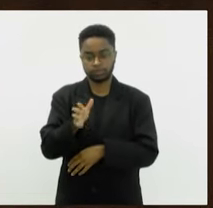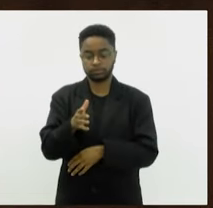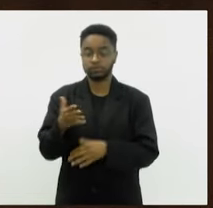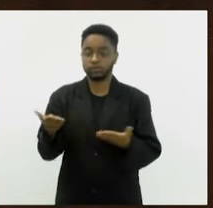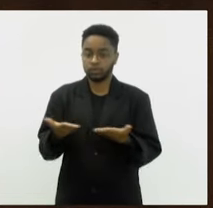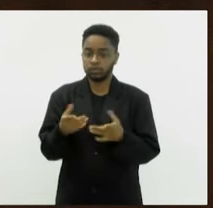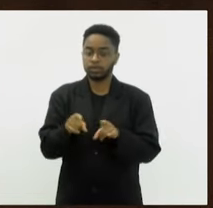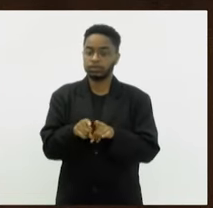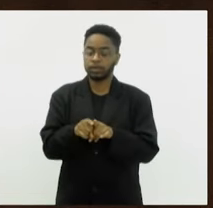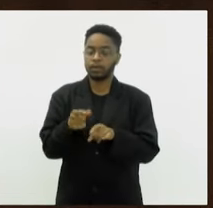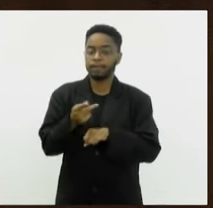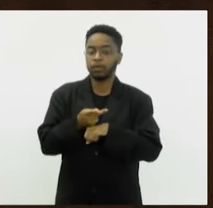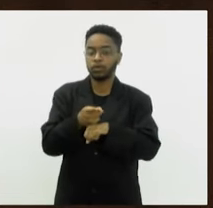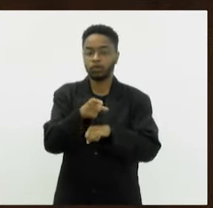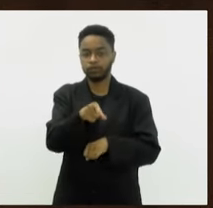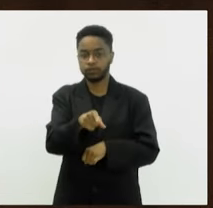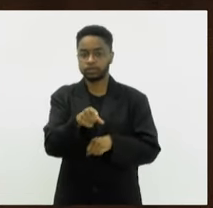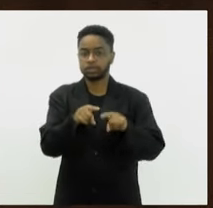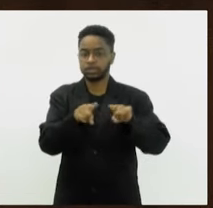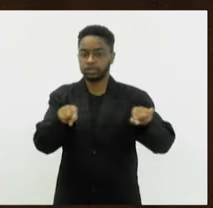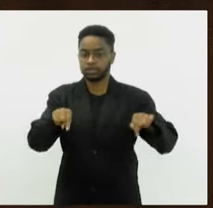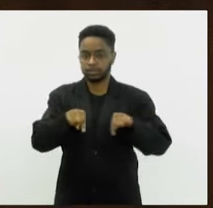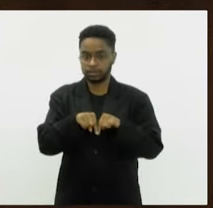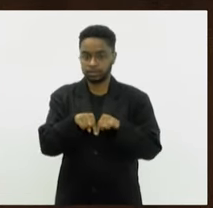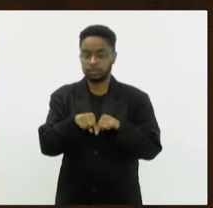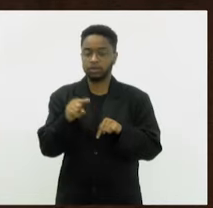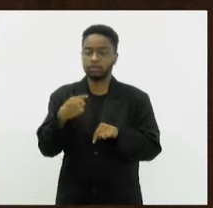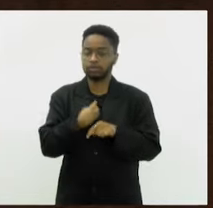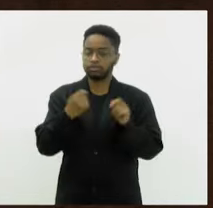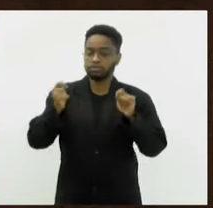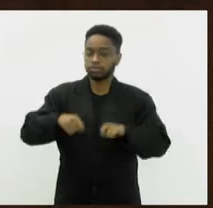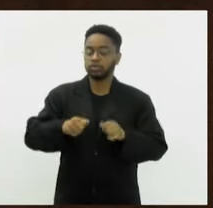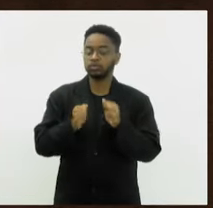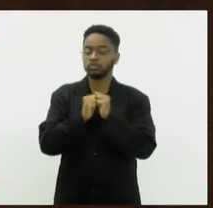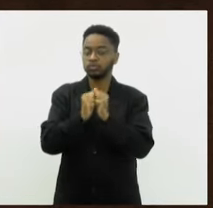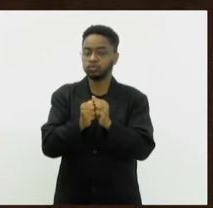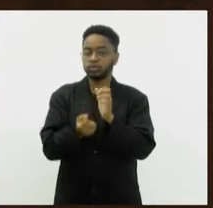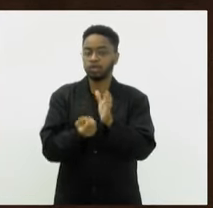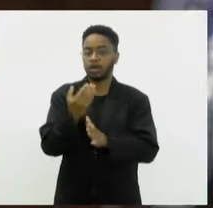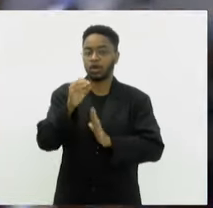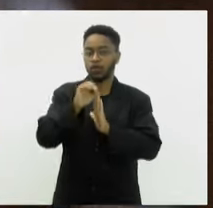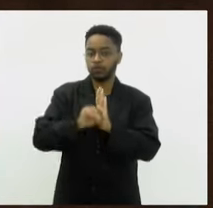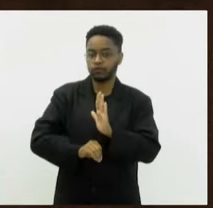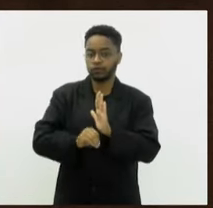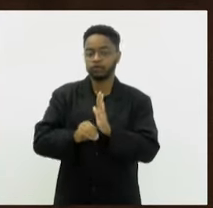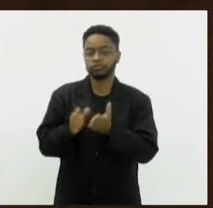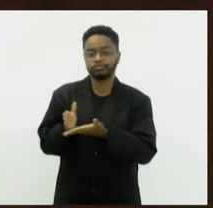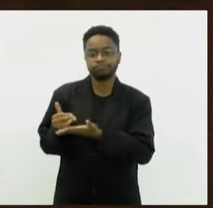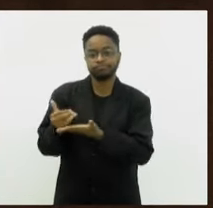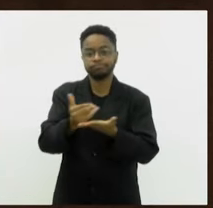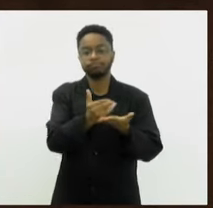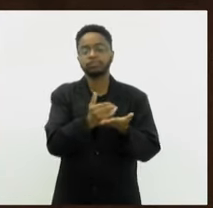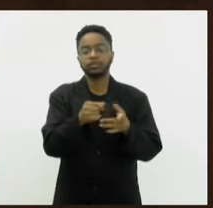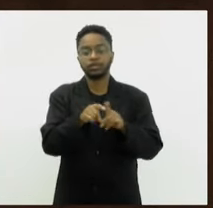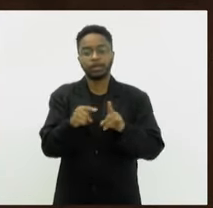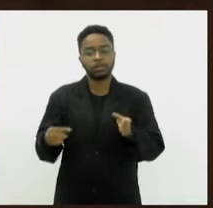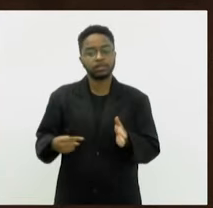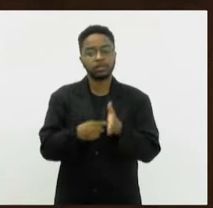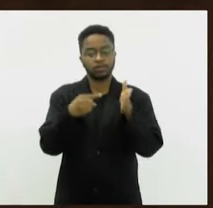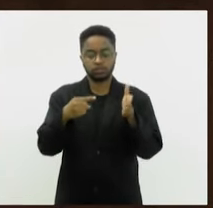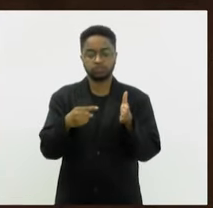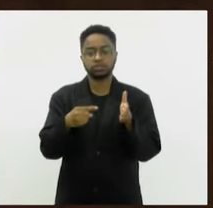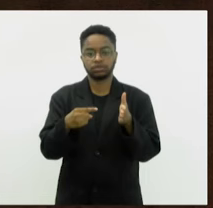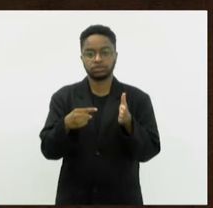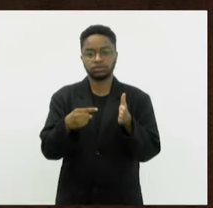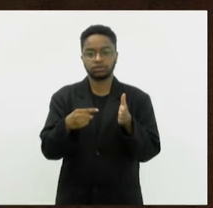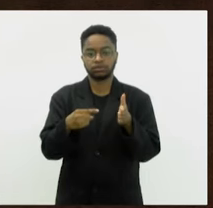procuro o senhor no seu gabinete para que nós possamos juntos fazer um ofício robusto e denunciar esse caso